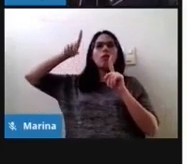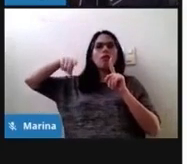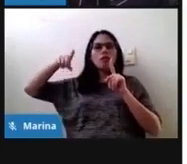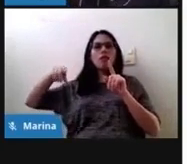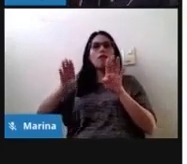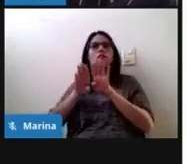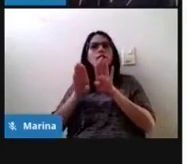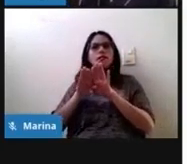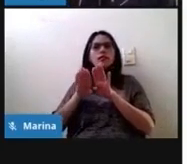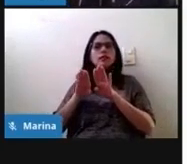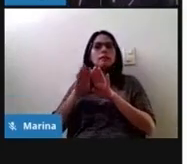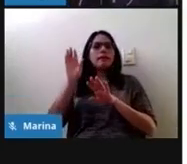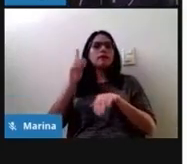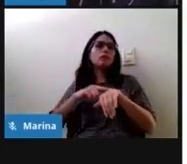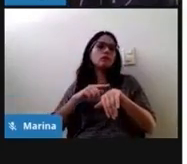Tá?